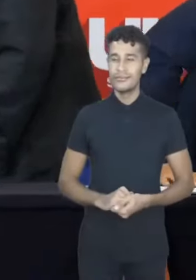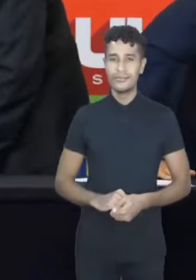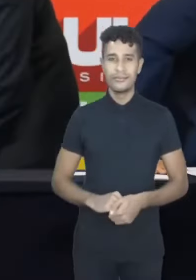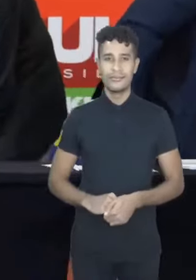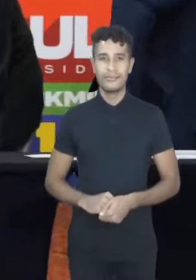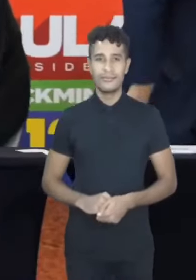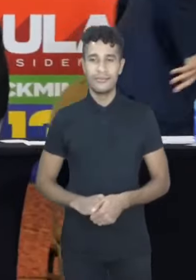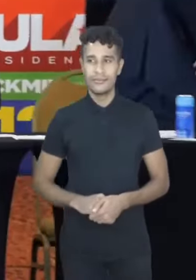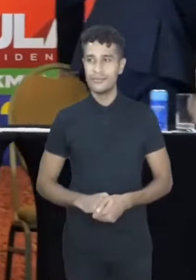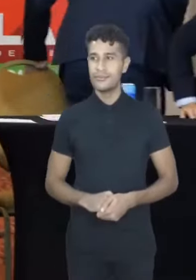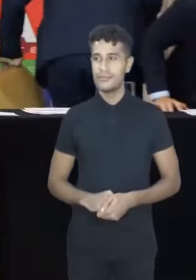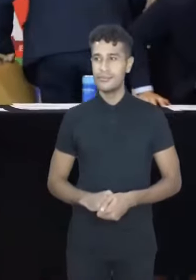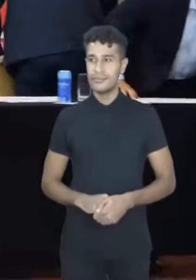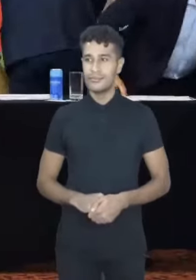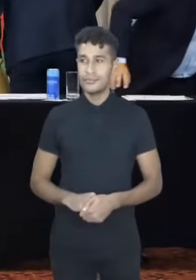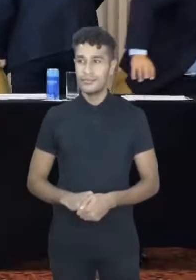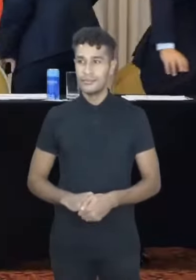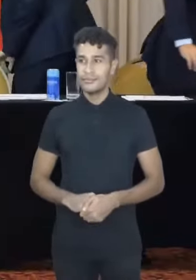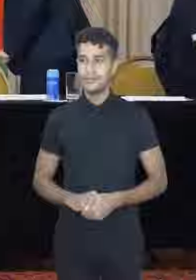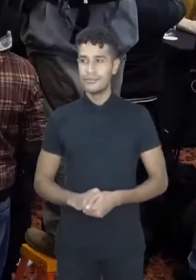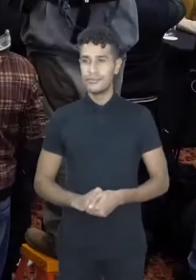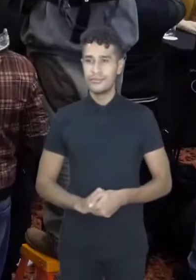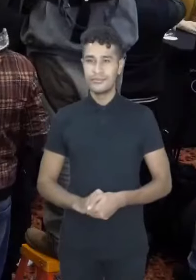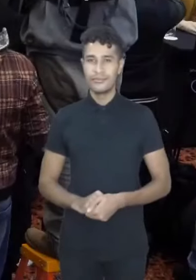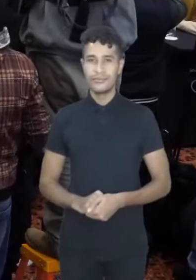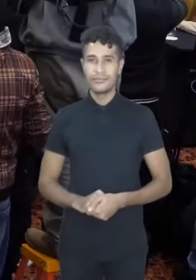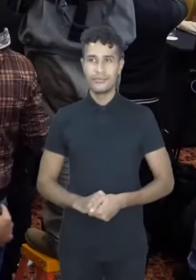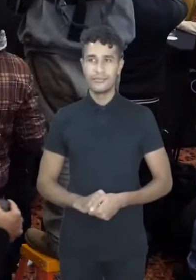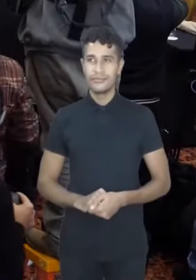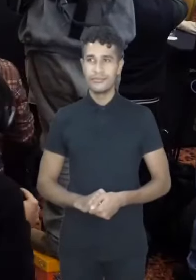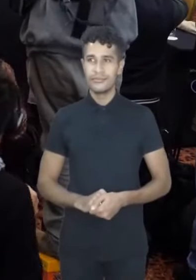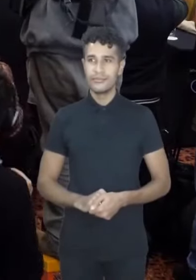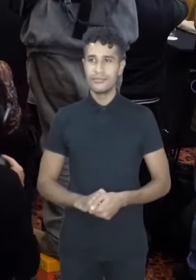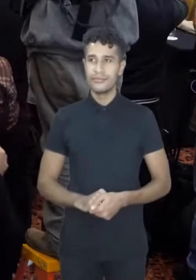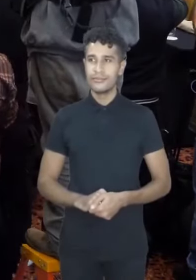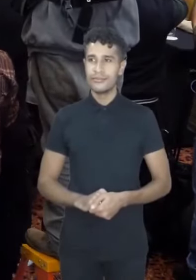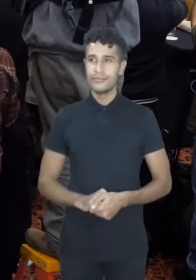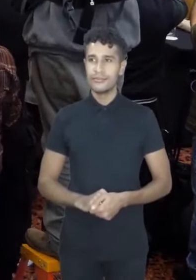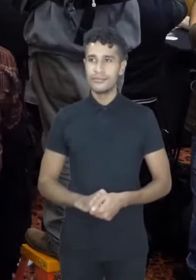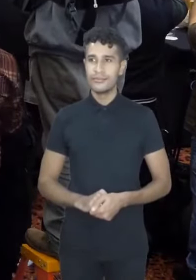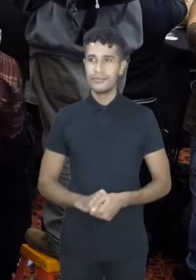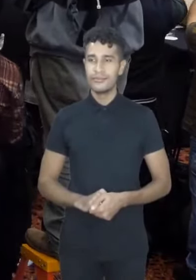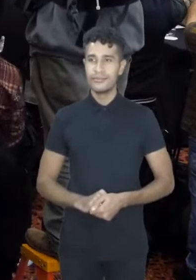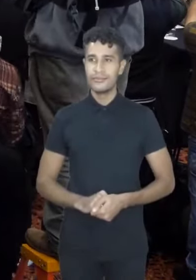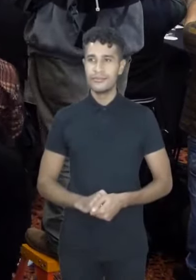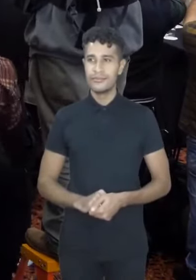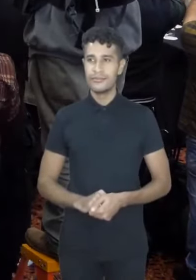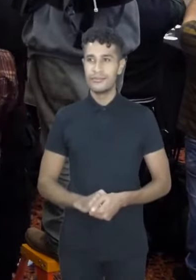Podemos aqui? E a nossa cliente colocar a cadeira.